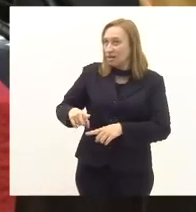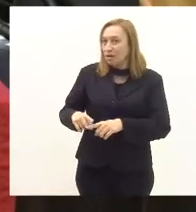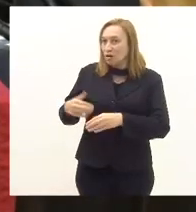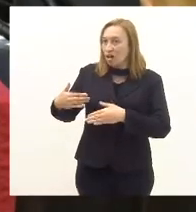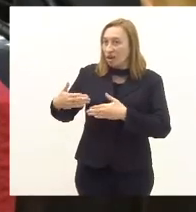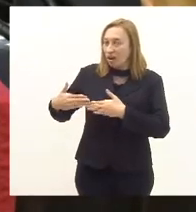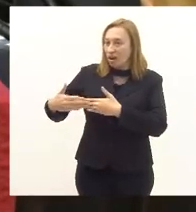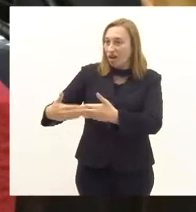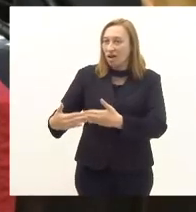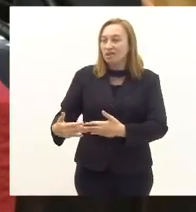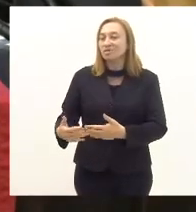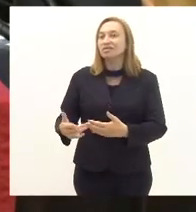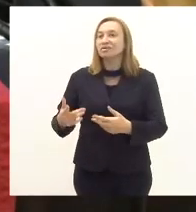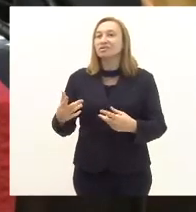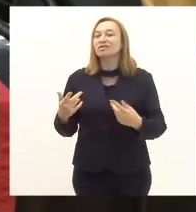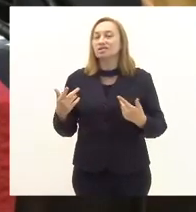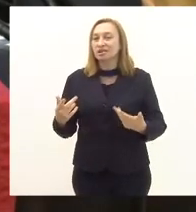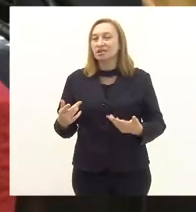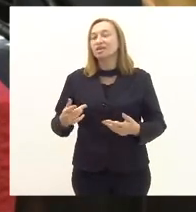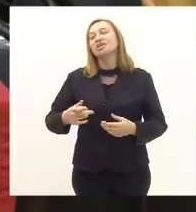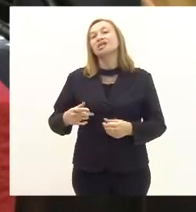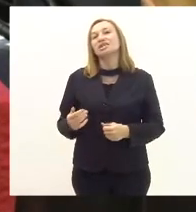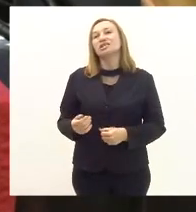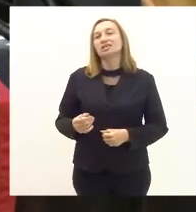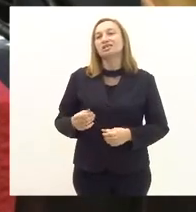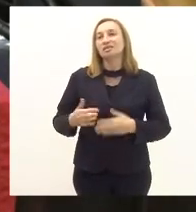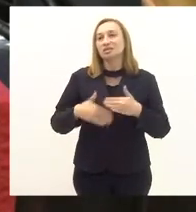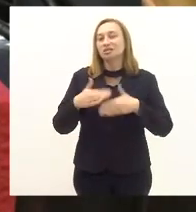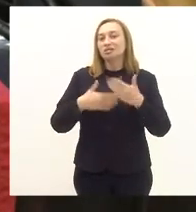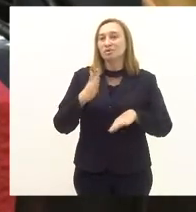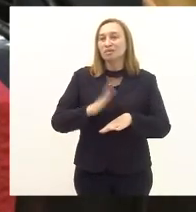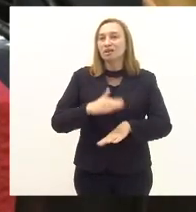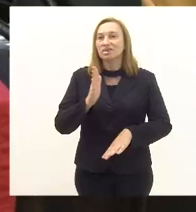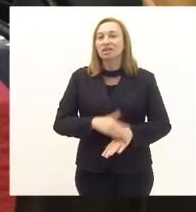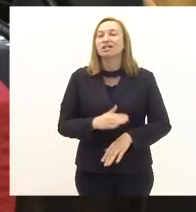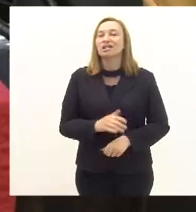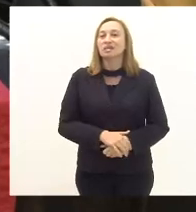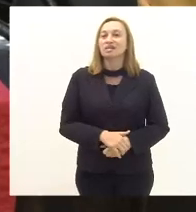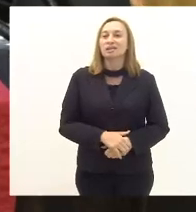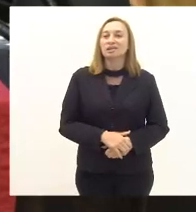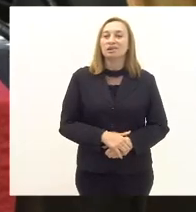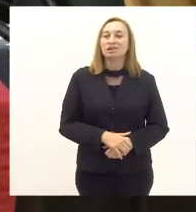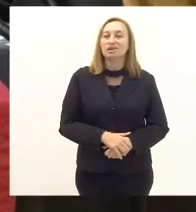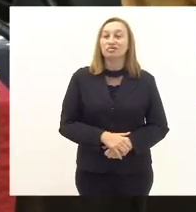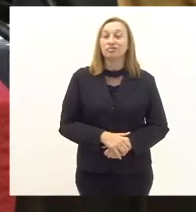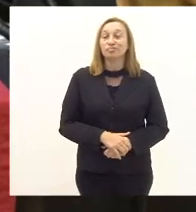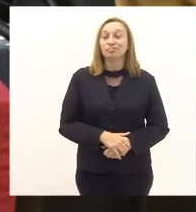de luta, espero que tenha valido a pena e que isso renda direitos, que renda